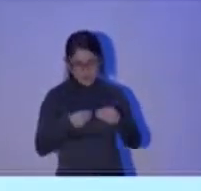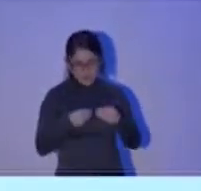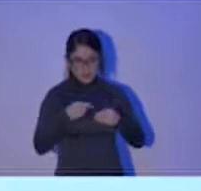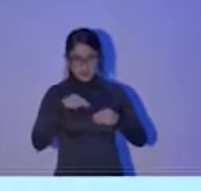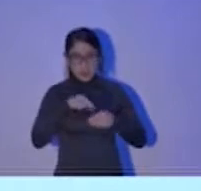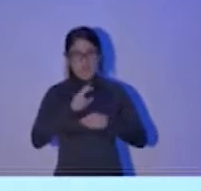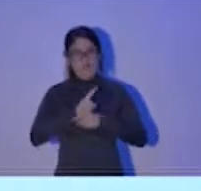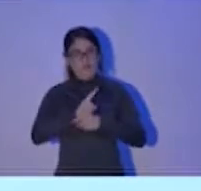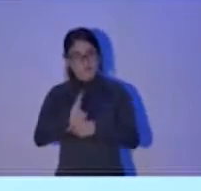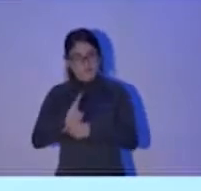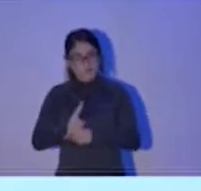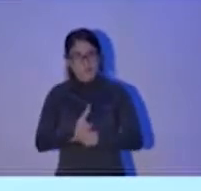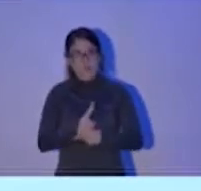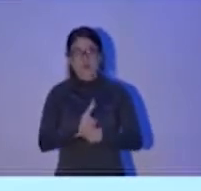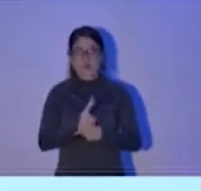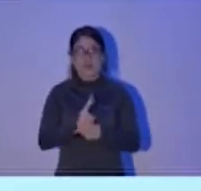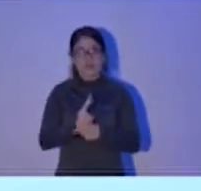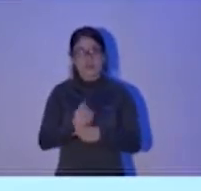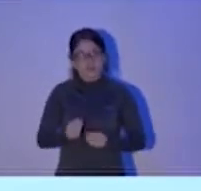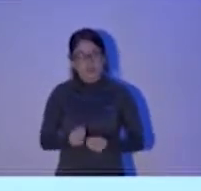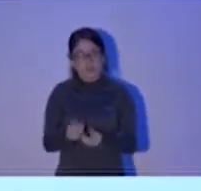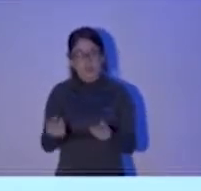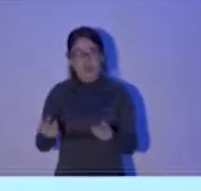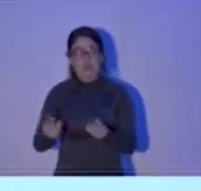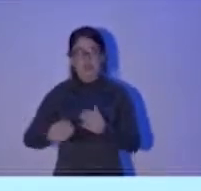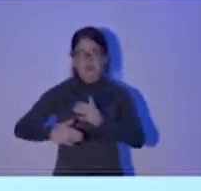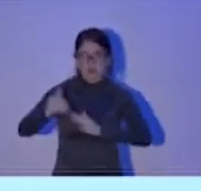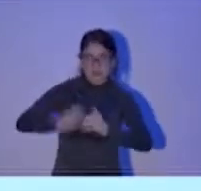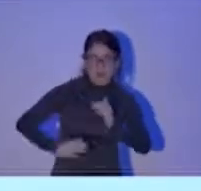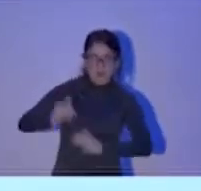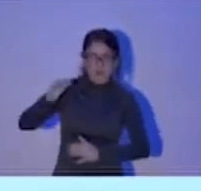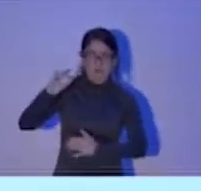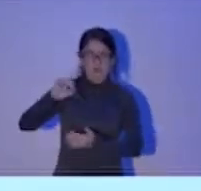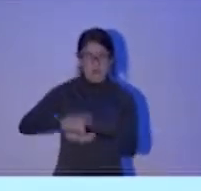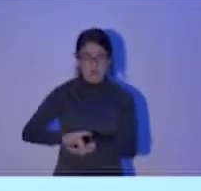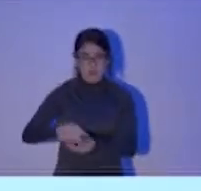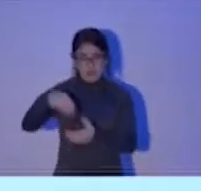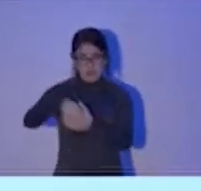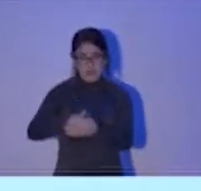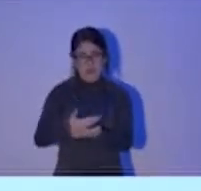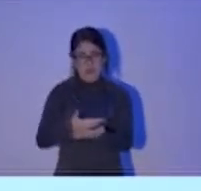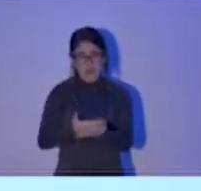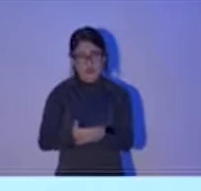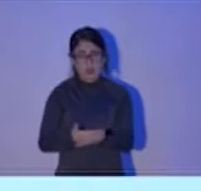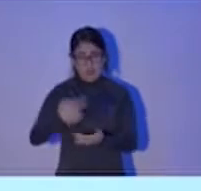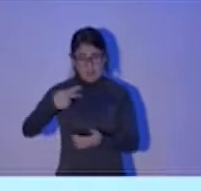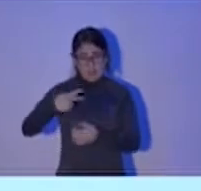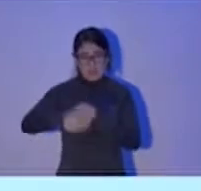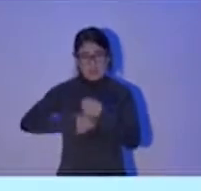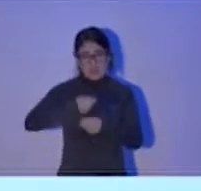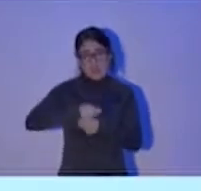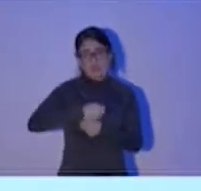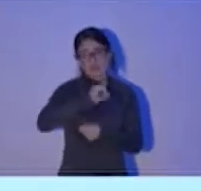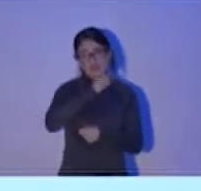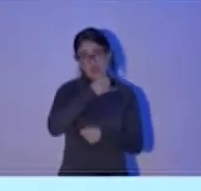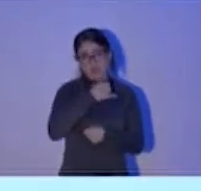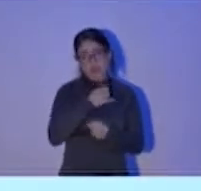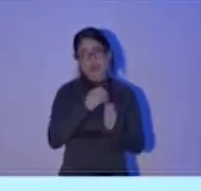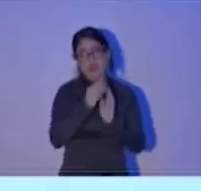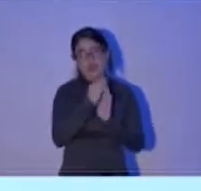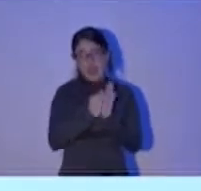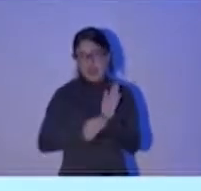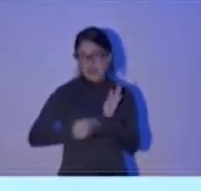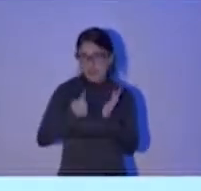pautar essas políticas. Nós entregamos, inclusive, no início do ano, uma agenda no Ministério da Educação, que está sendo